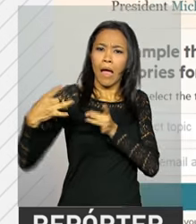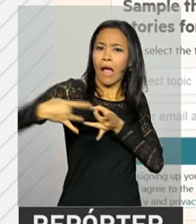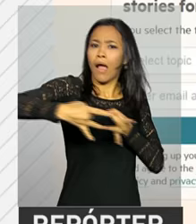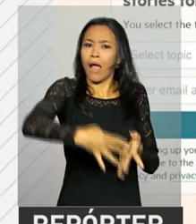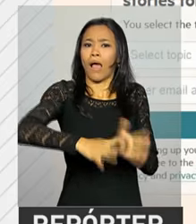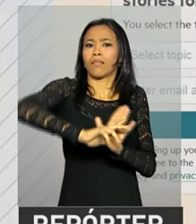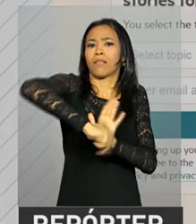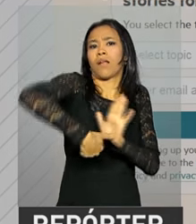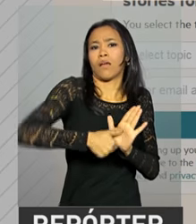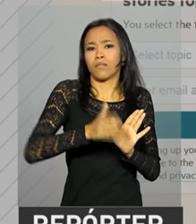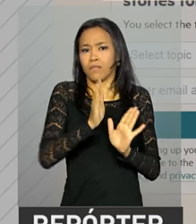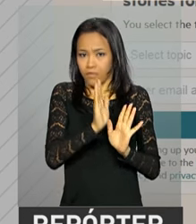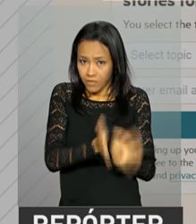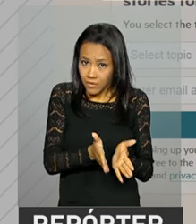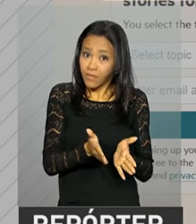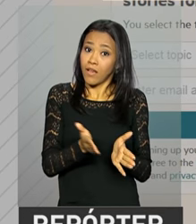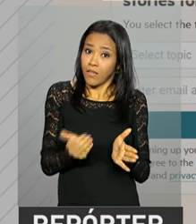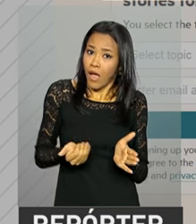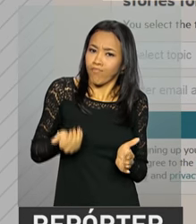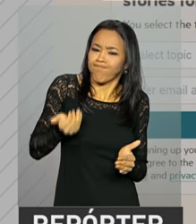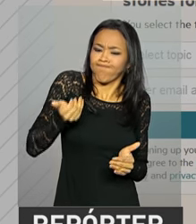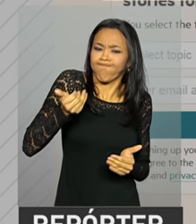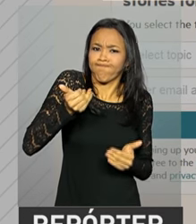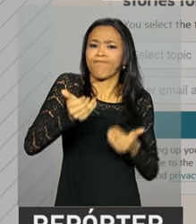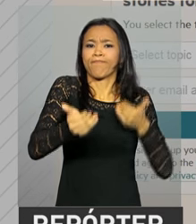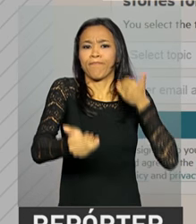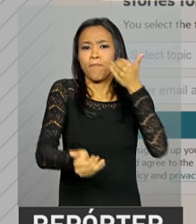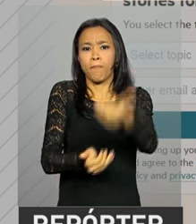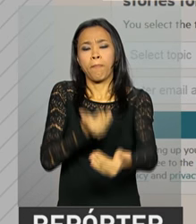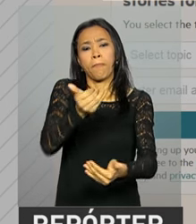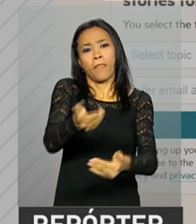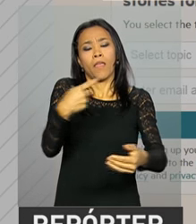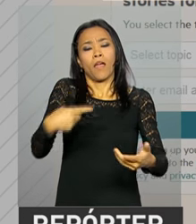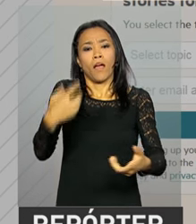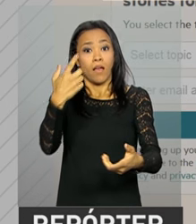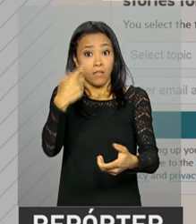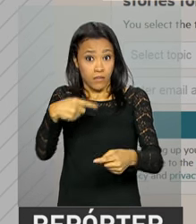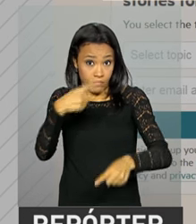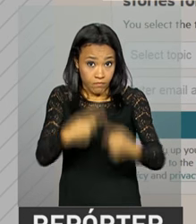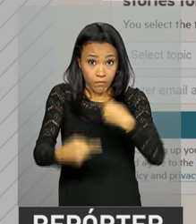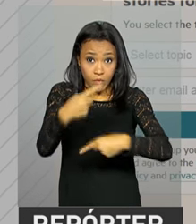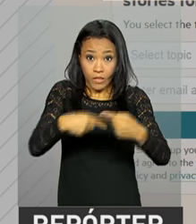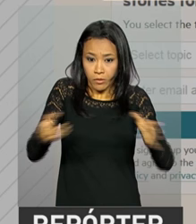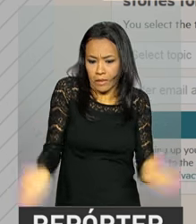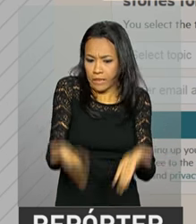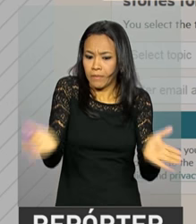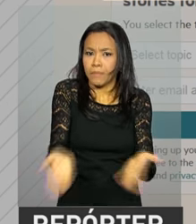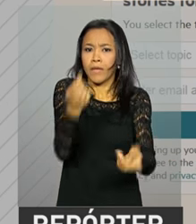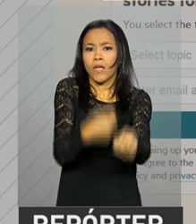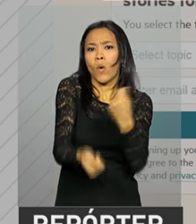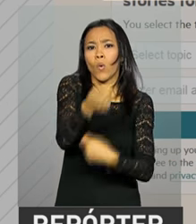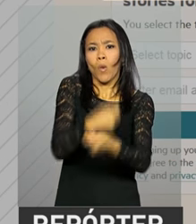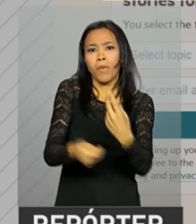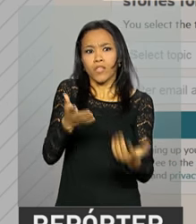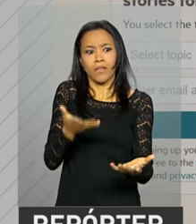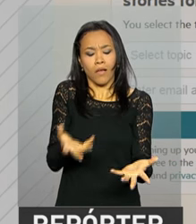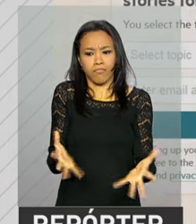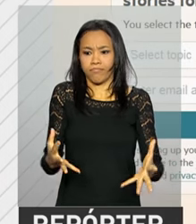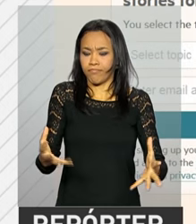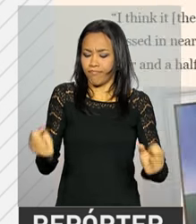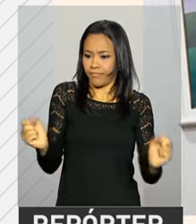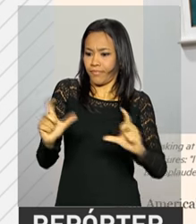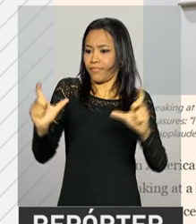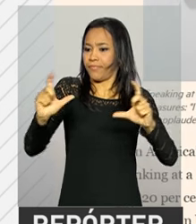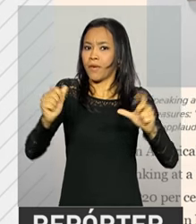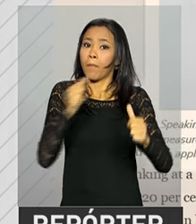presidente disse que as reformas e as medidas de estímulo à economia já estão dando resultado ao citar, por exemplo, o